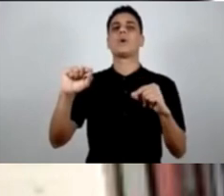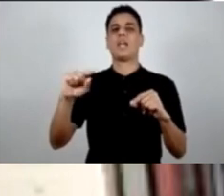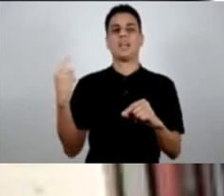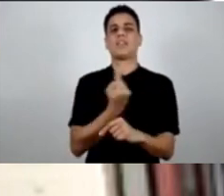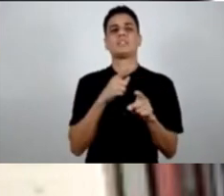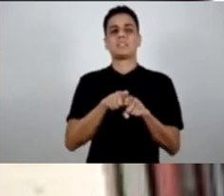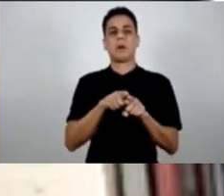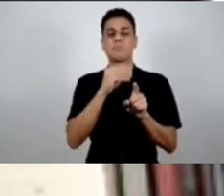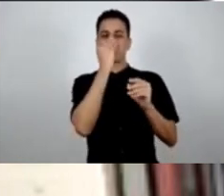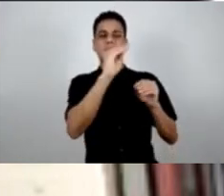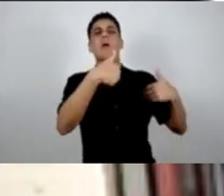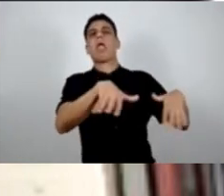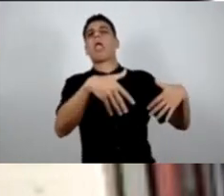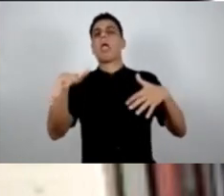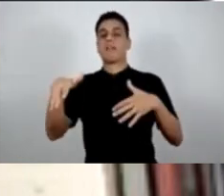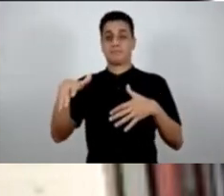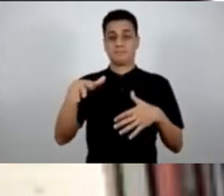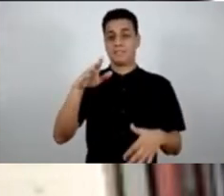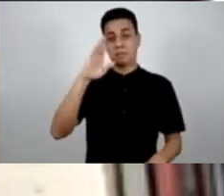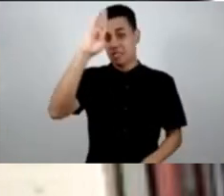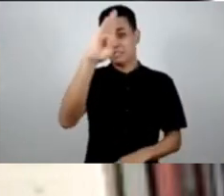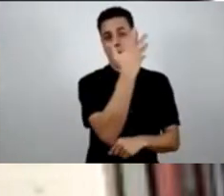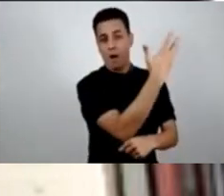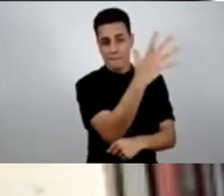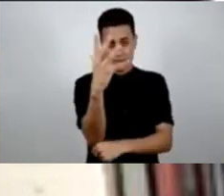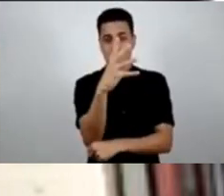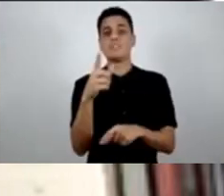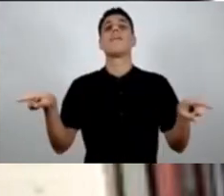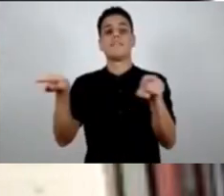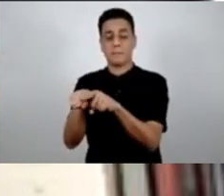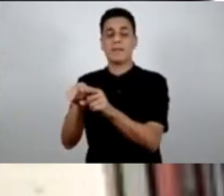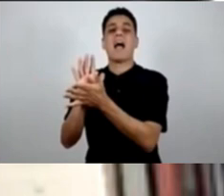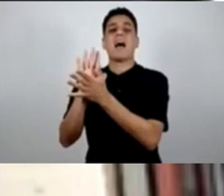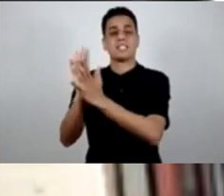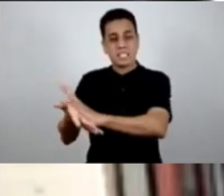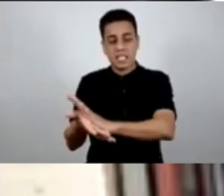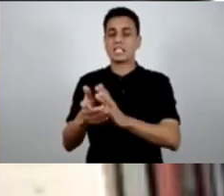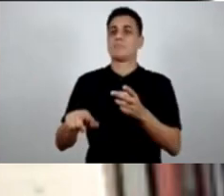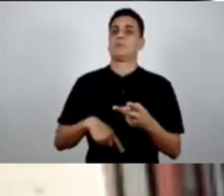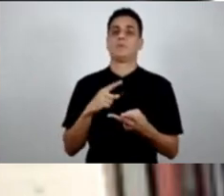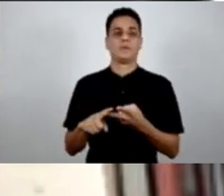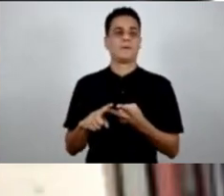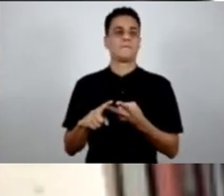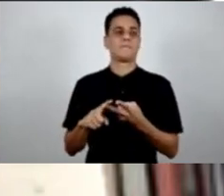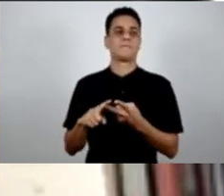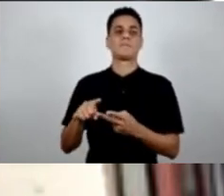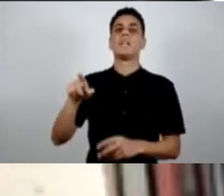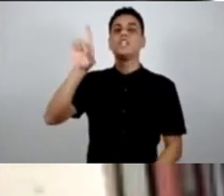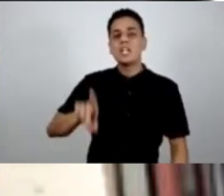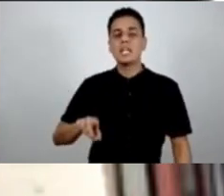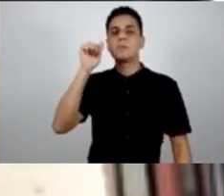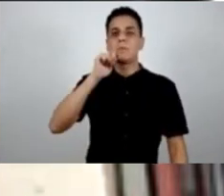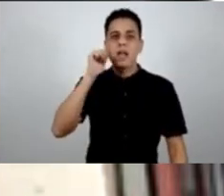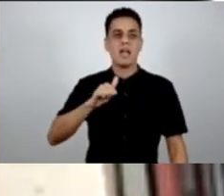que temos hoje, sobretudo na área ambiental, mas também na área do racismo ou da direitos da mulher, direito